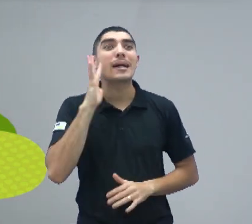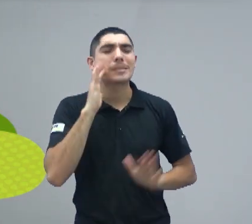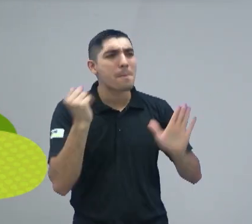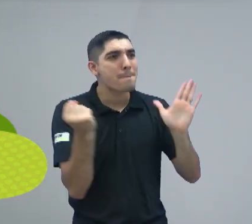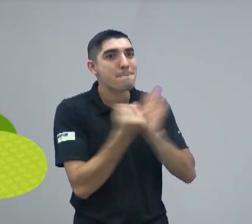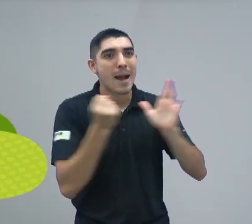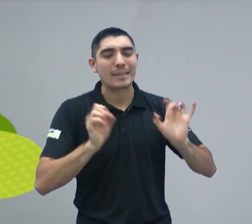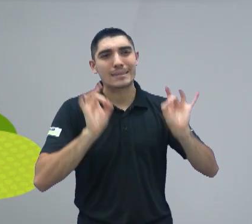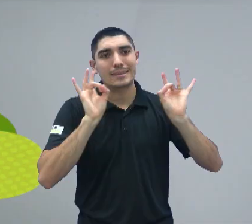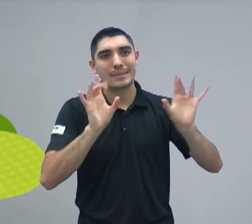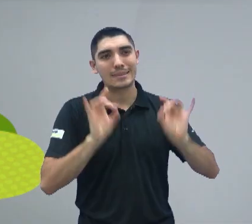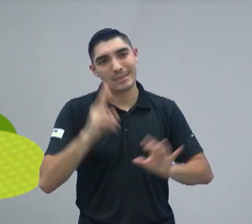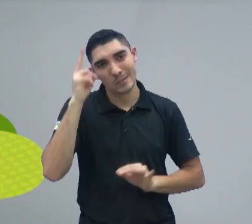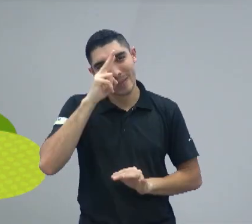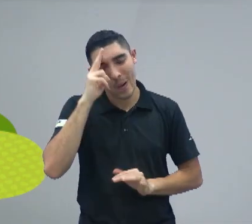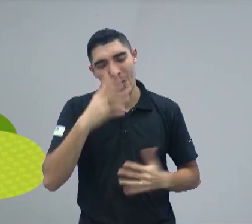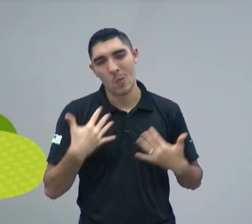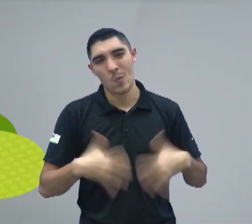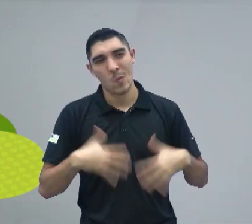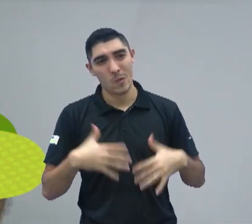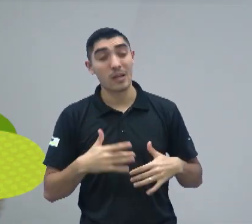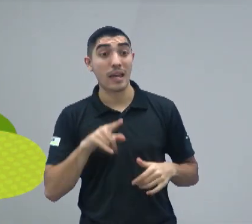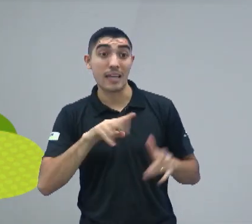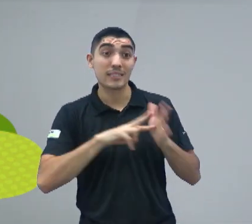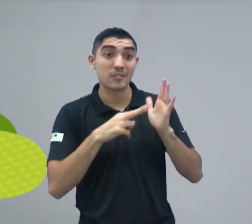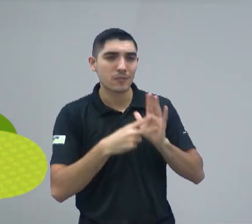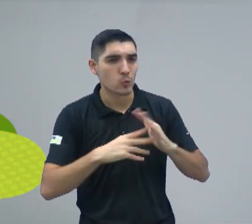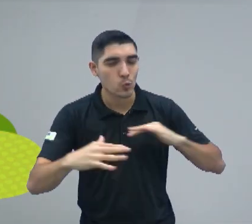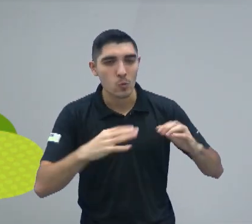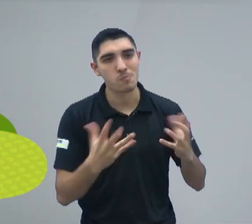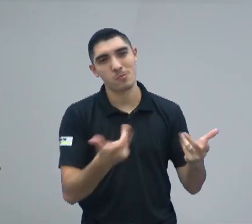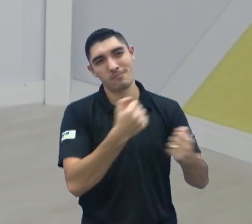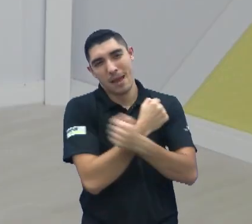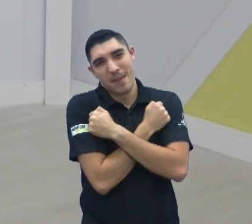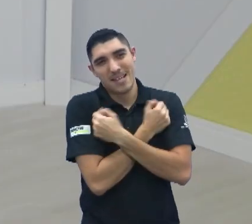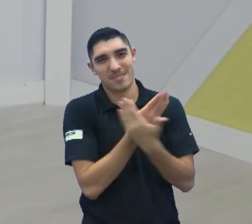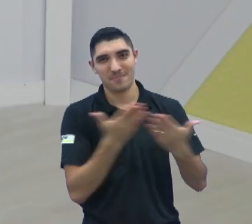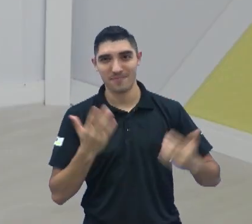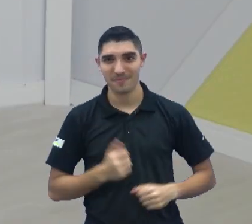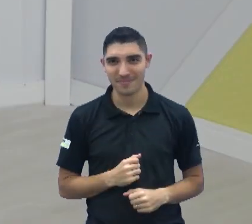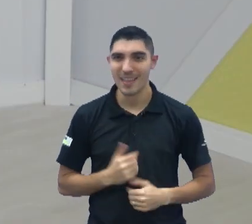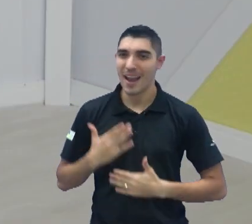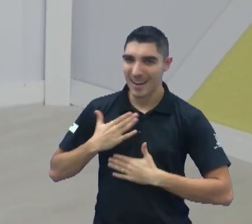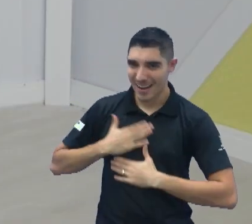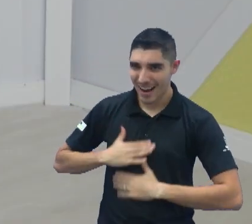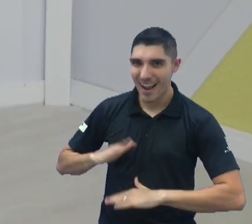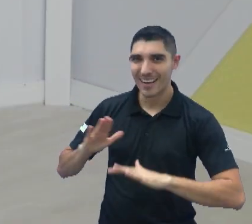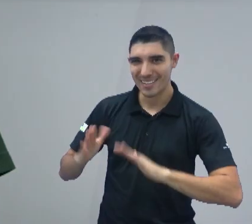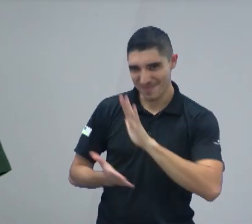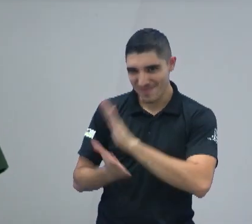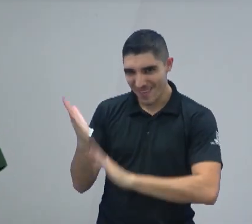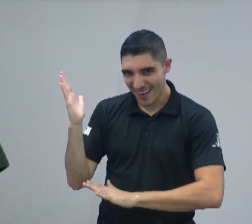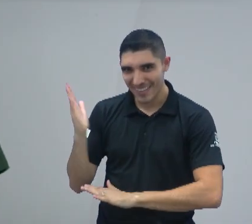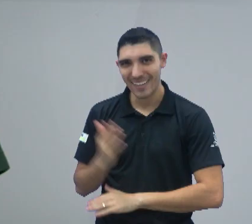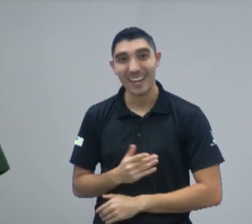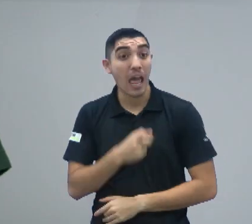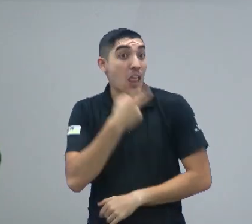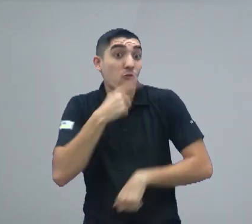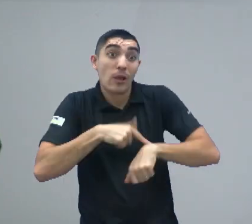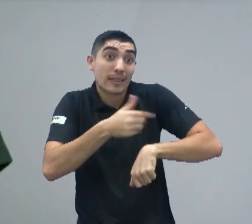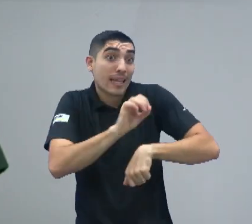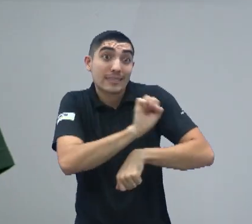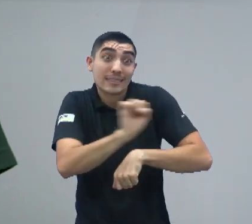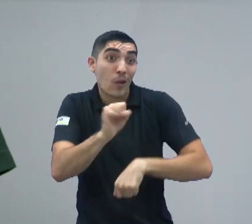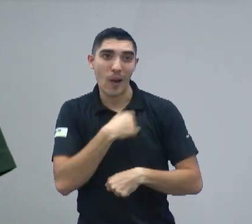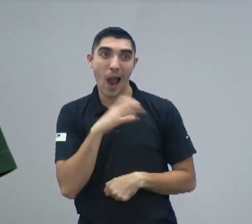pena acompanhar, que é sinônimo de jogão. Um abraço. Calma, Paulito. Vambora, Paulito. Ué, você falou 10 segundos, eu já